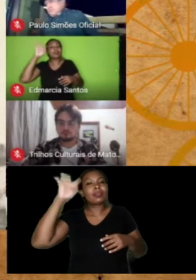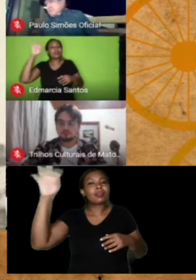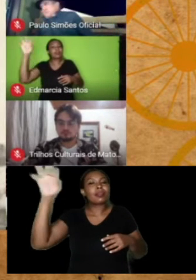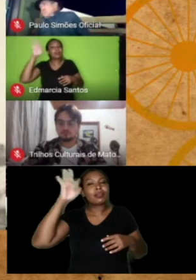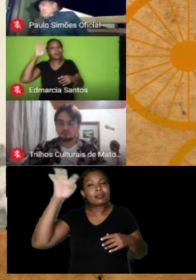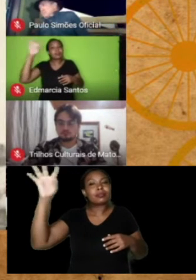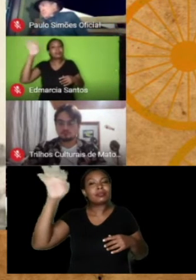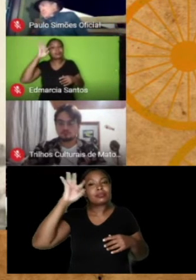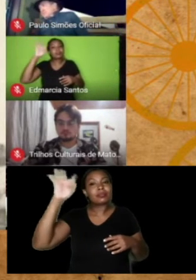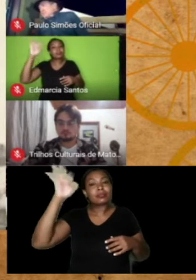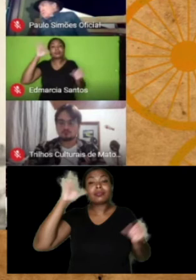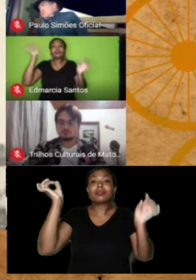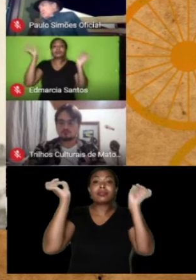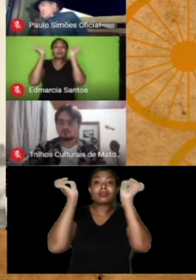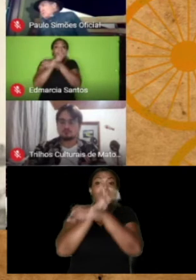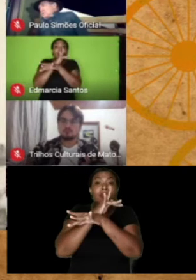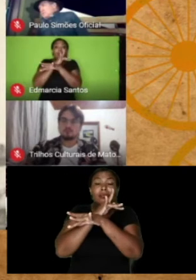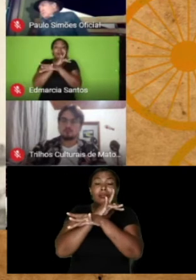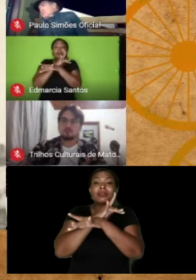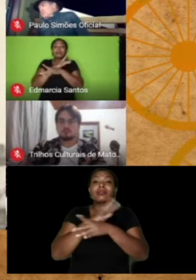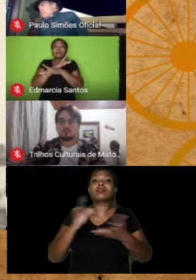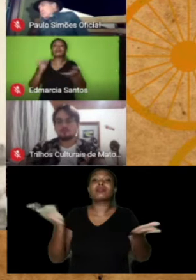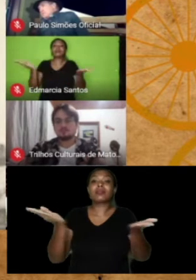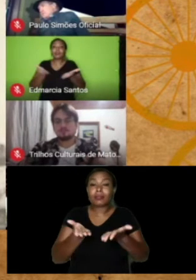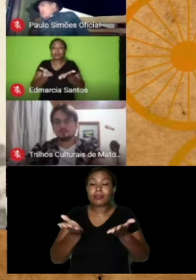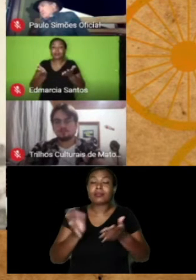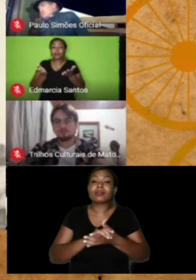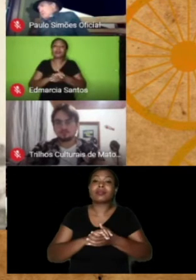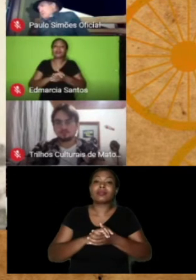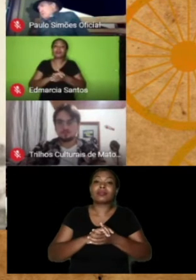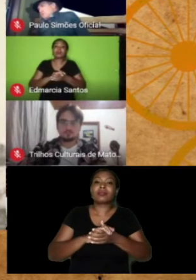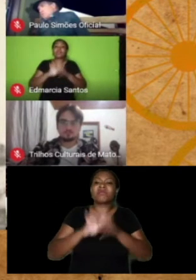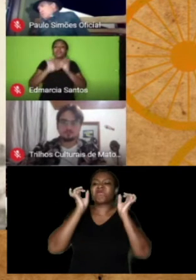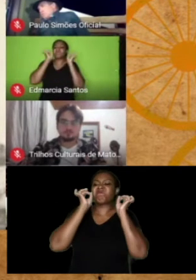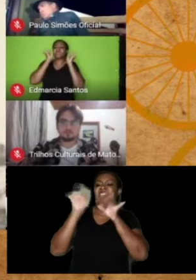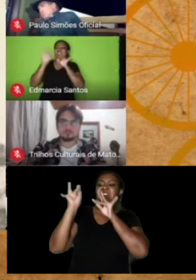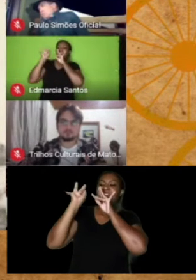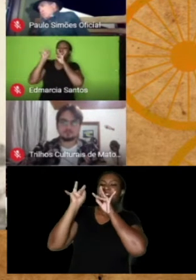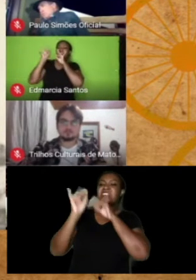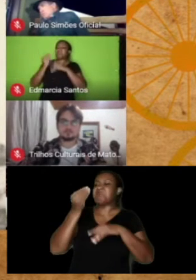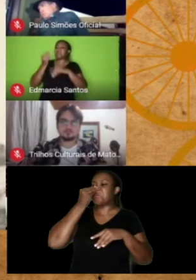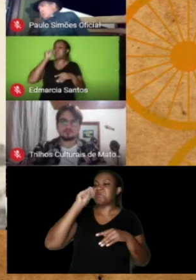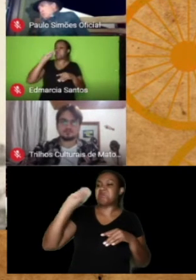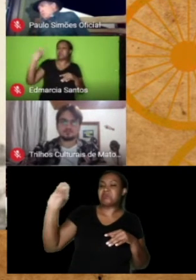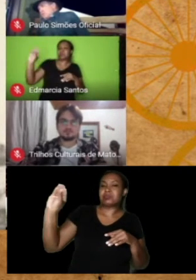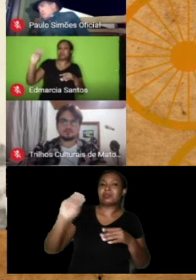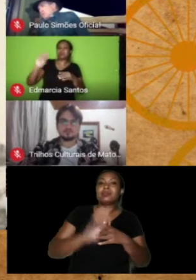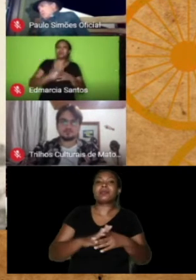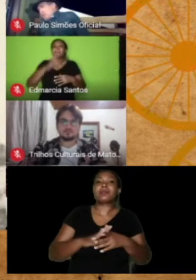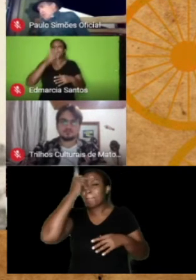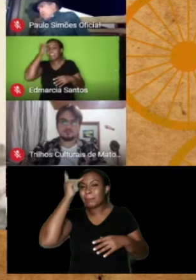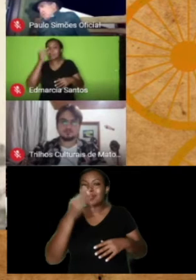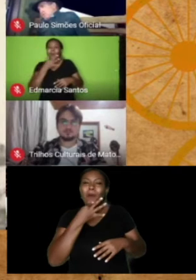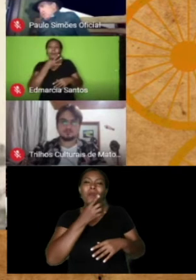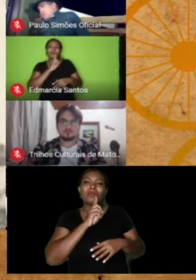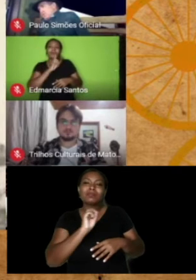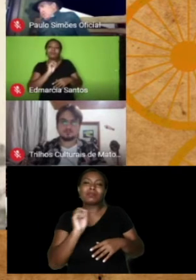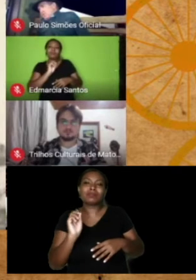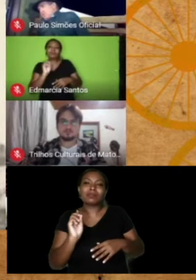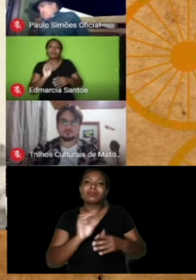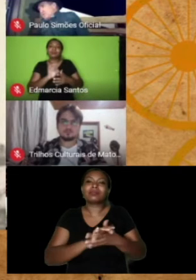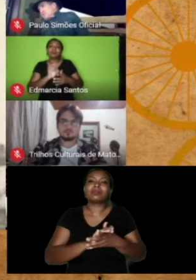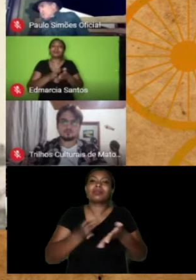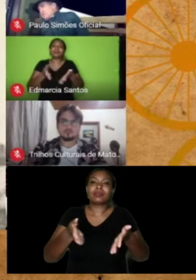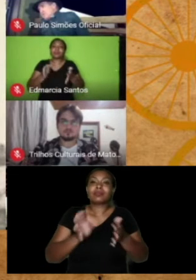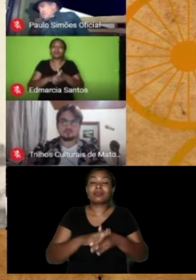ela cessa a partir do momento em que ela é relegada ao descaso, né? Pessoas não conheciam aqui,